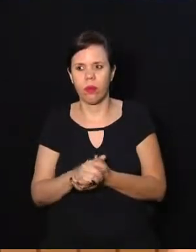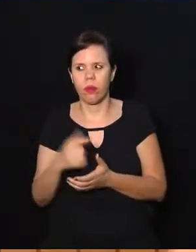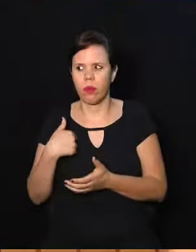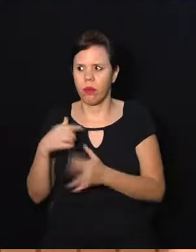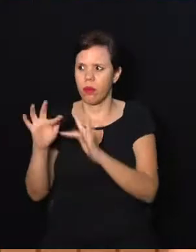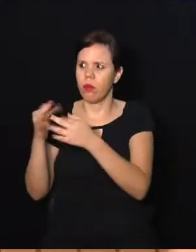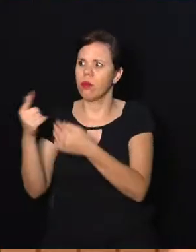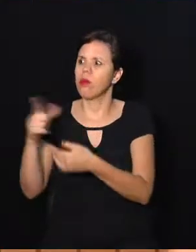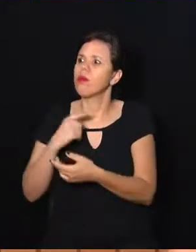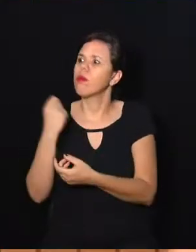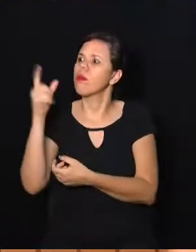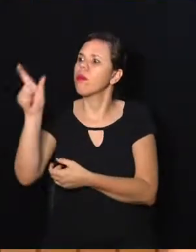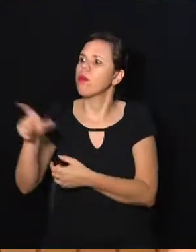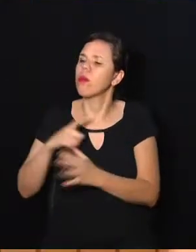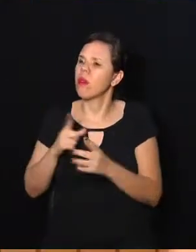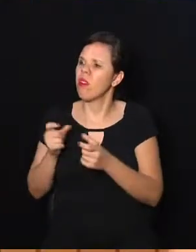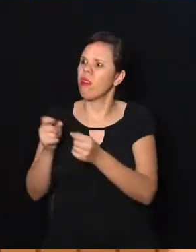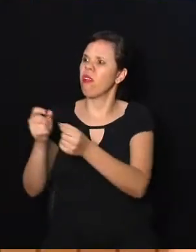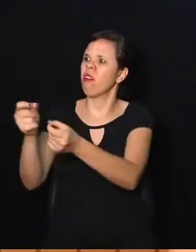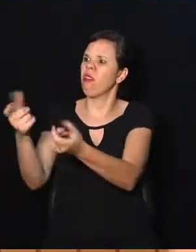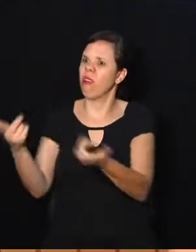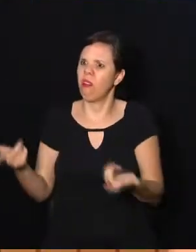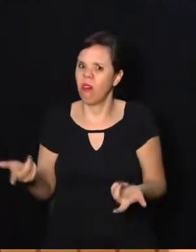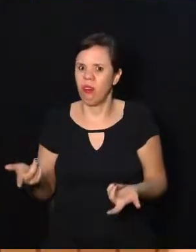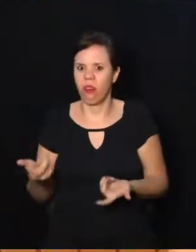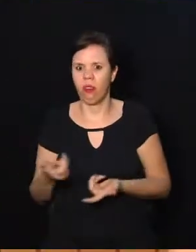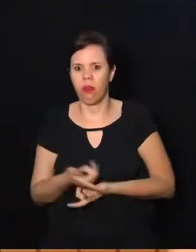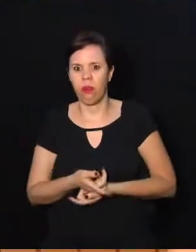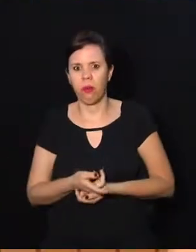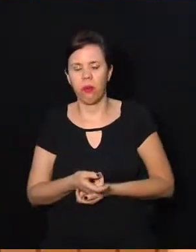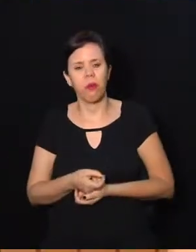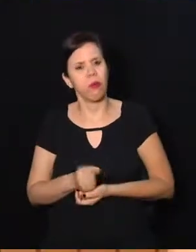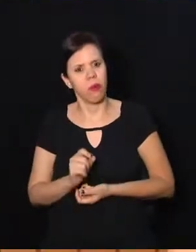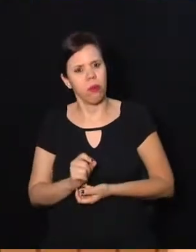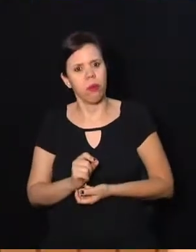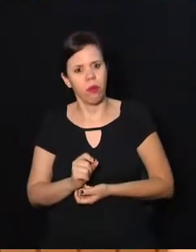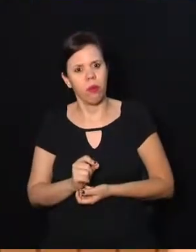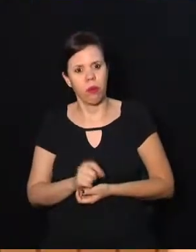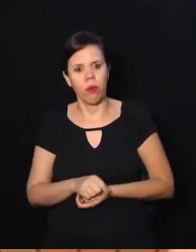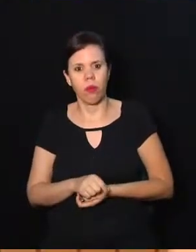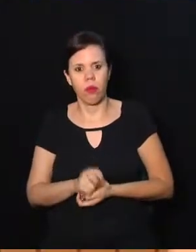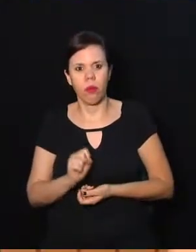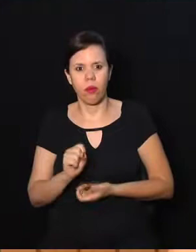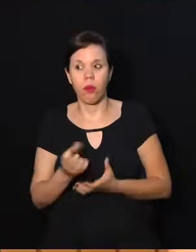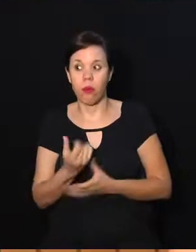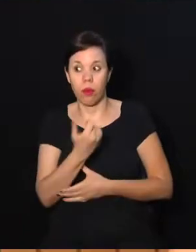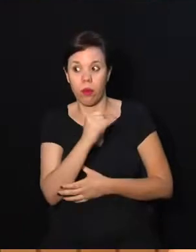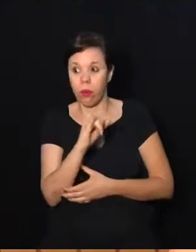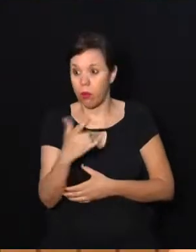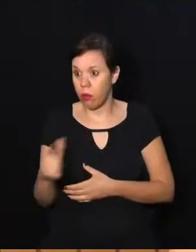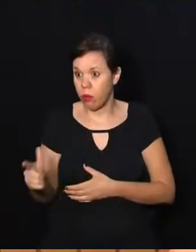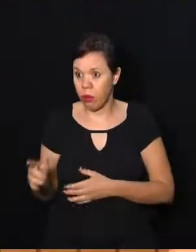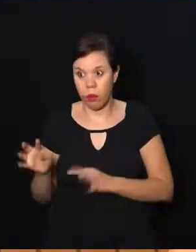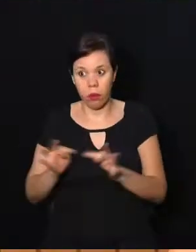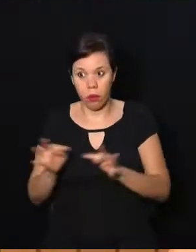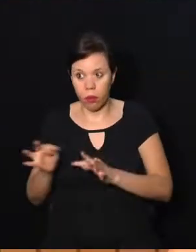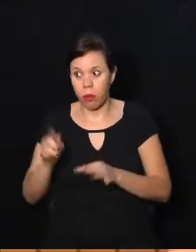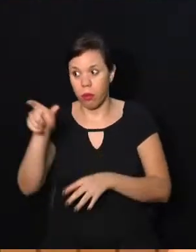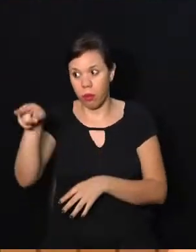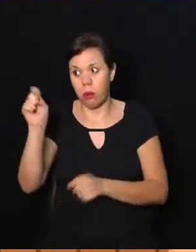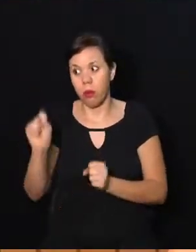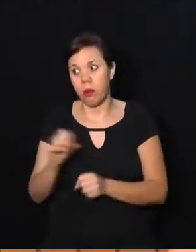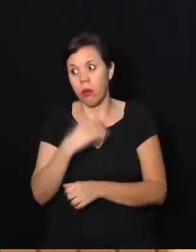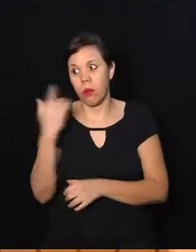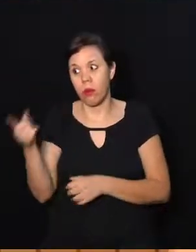era um tumor benigno não, um tumor maligno, câncer, que se não tiver tratamento, provavelmente essa pessoa vai